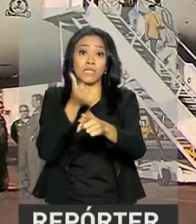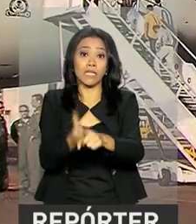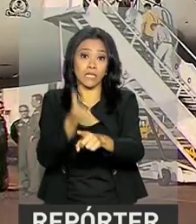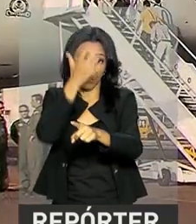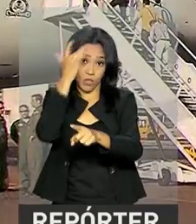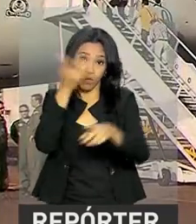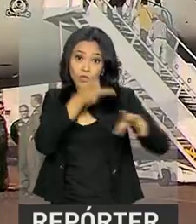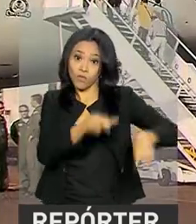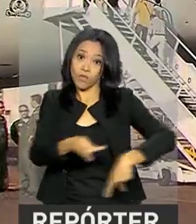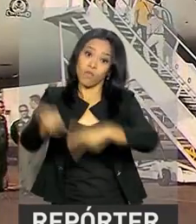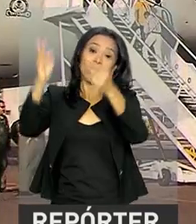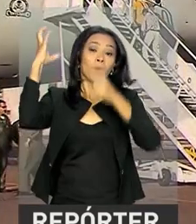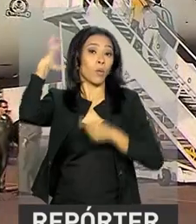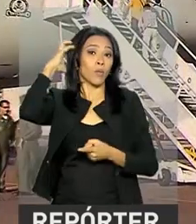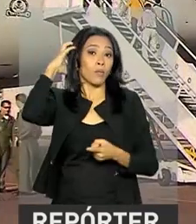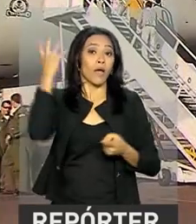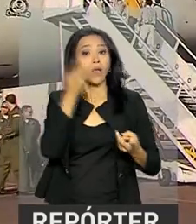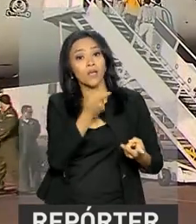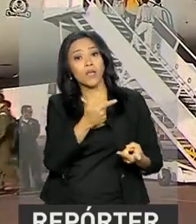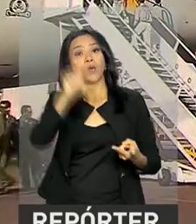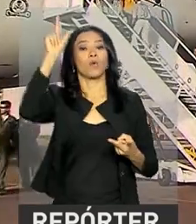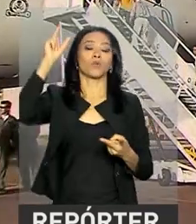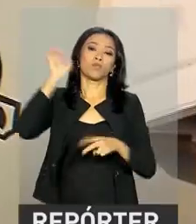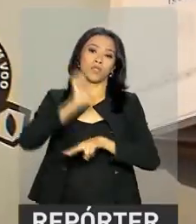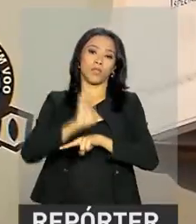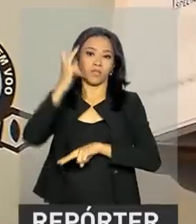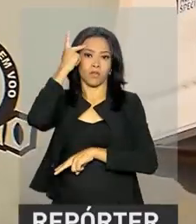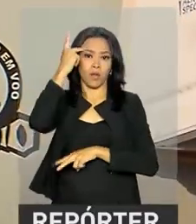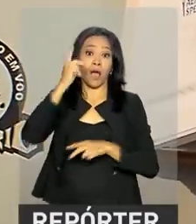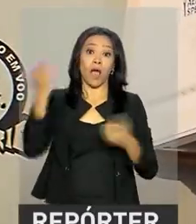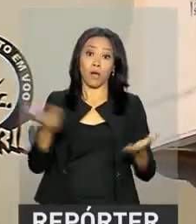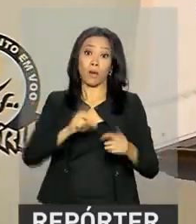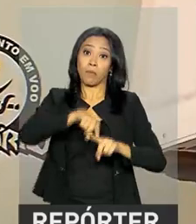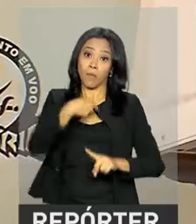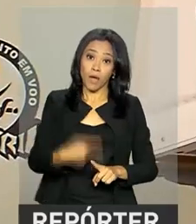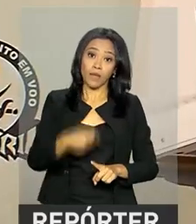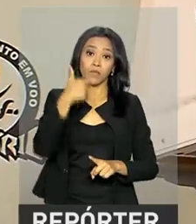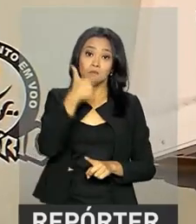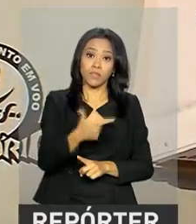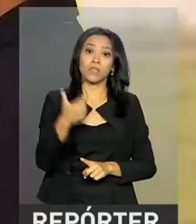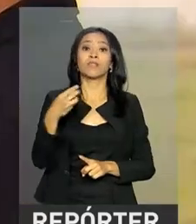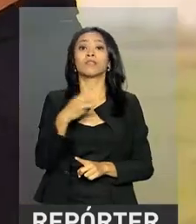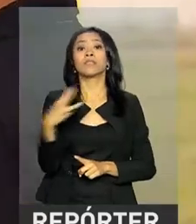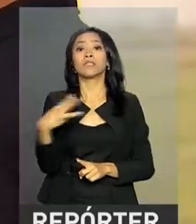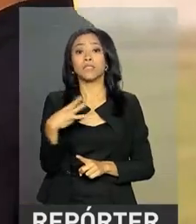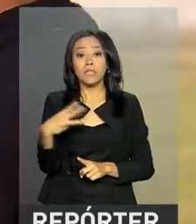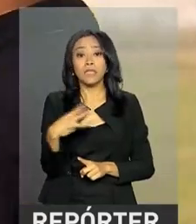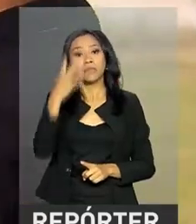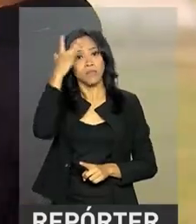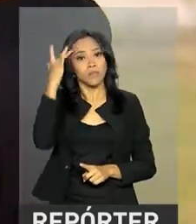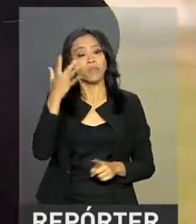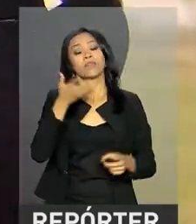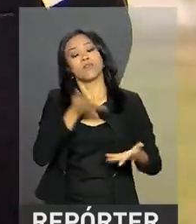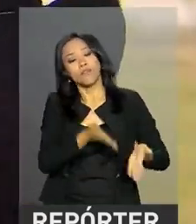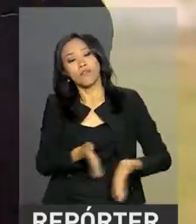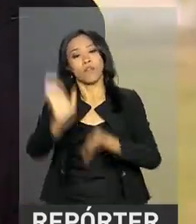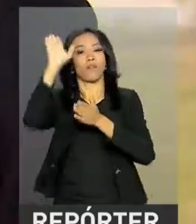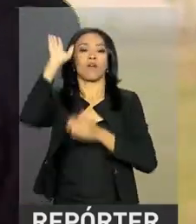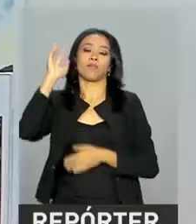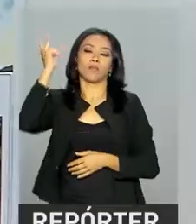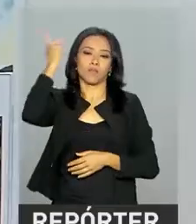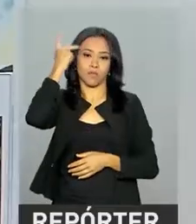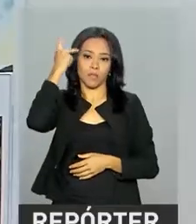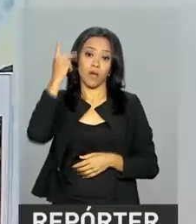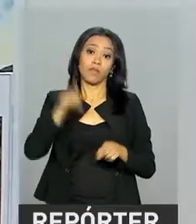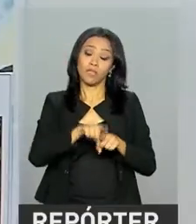seguiram para Cuiabá e São Paulo. Agora, mais 233 venezuelanos desembarcaram em São Paulo e Manaus.